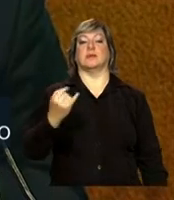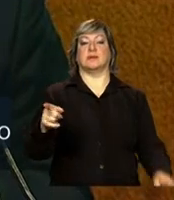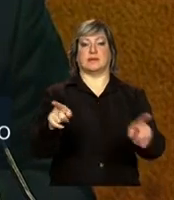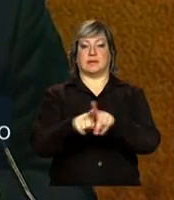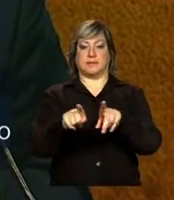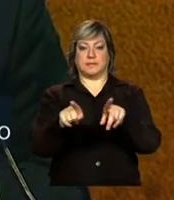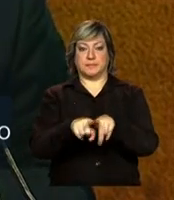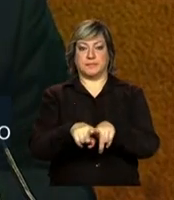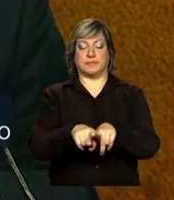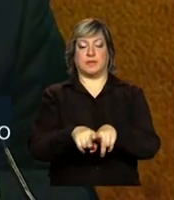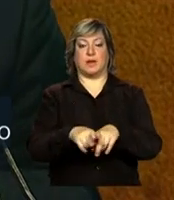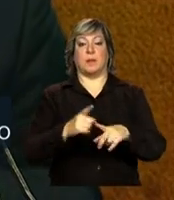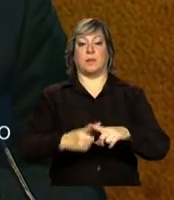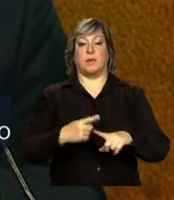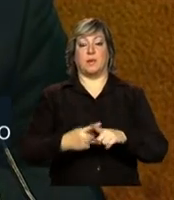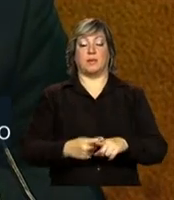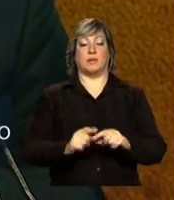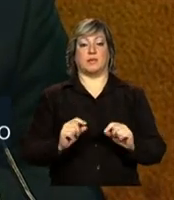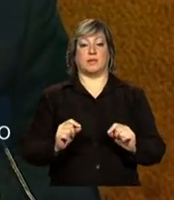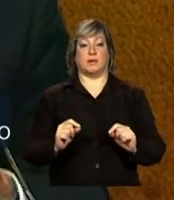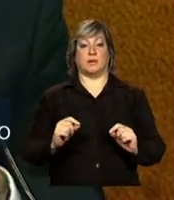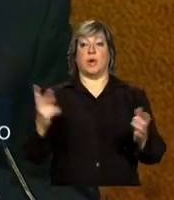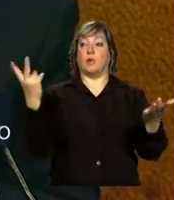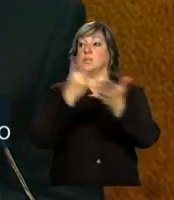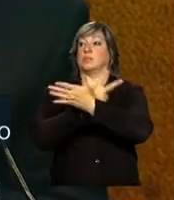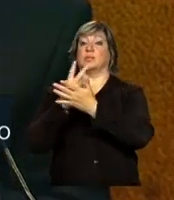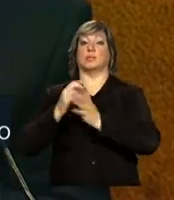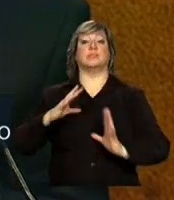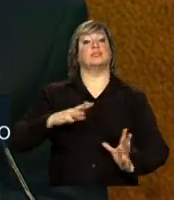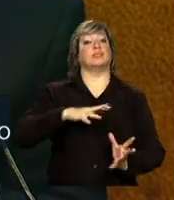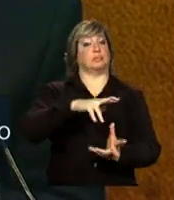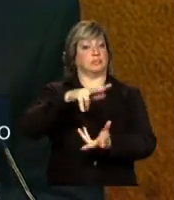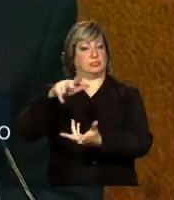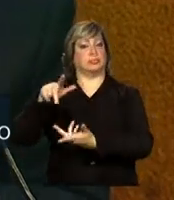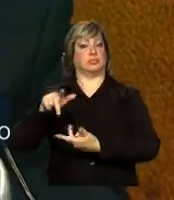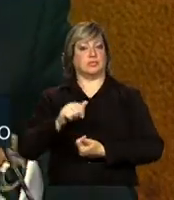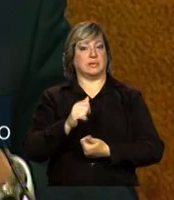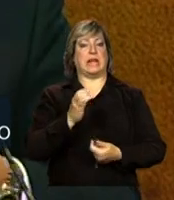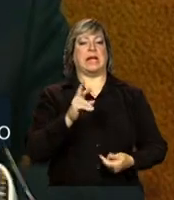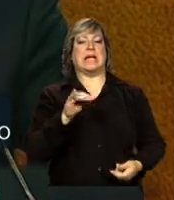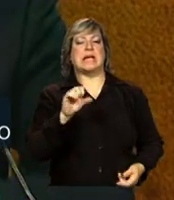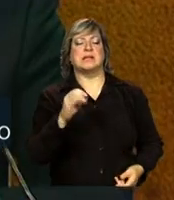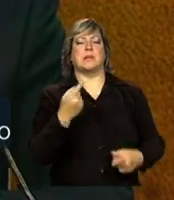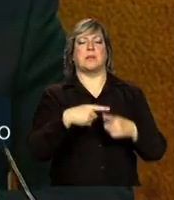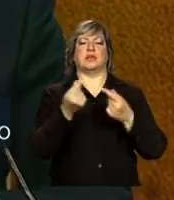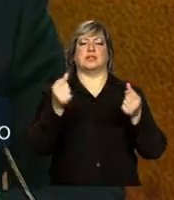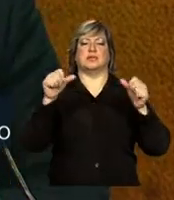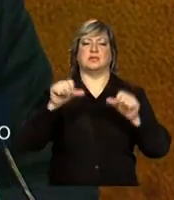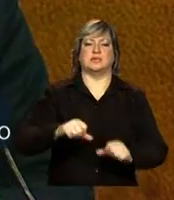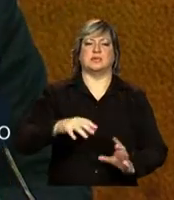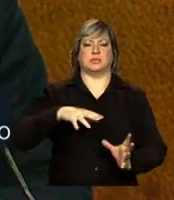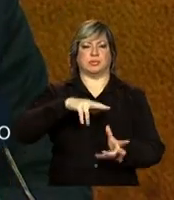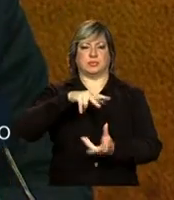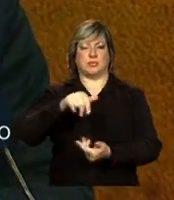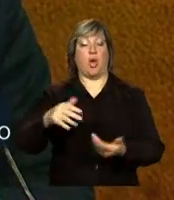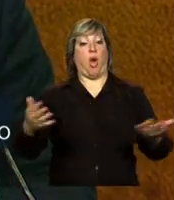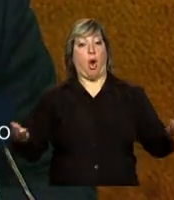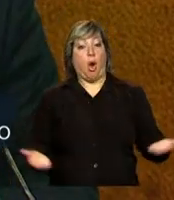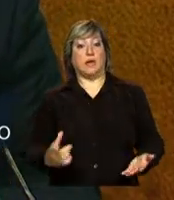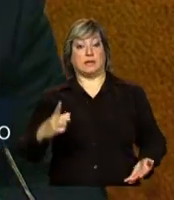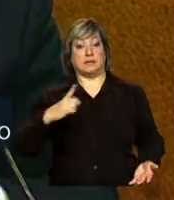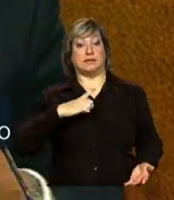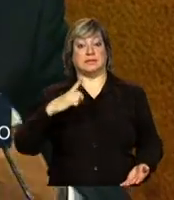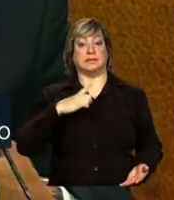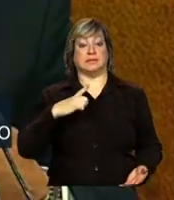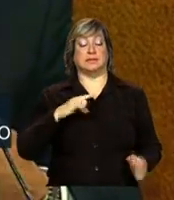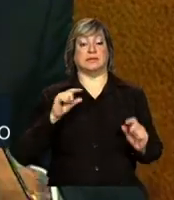circunstâncias que estão sendo apresentadas no mundo e que depois da crise financeira internacional hoje temos uma crise da